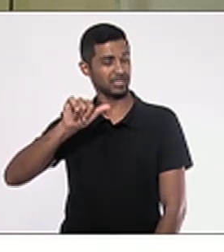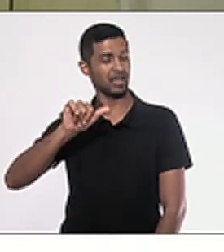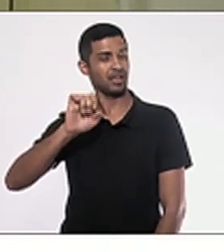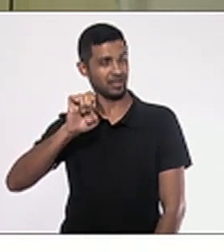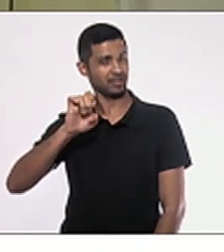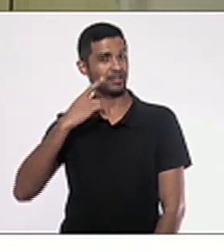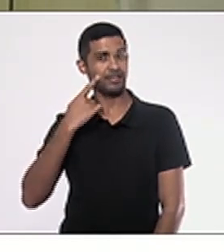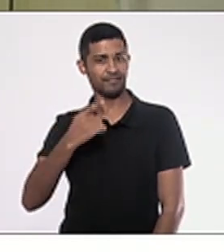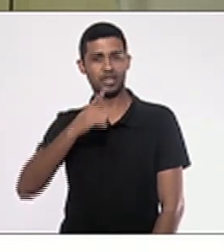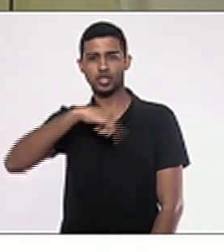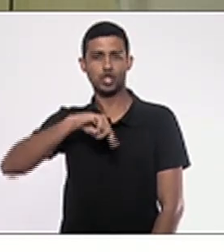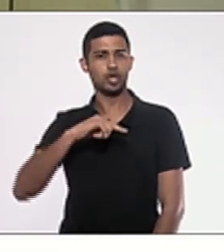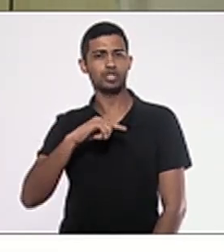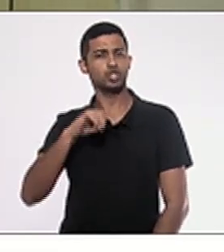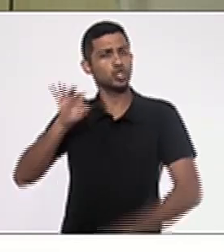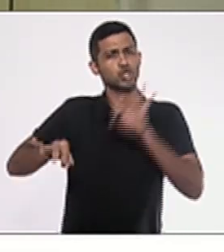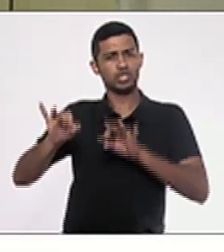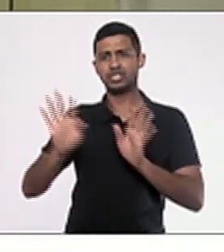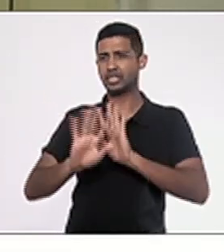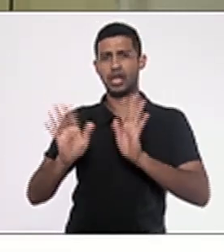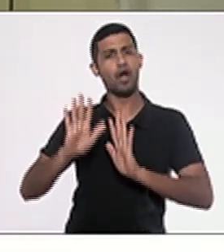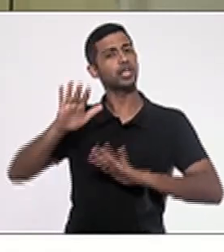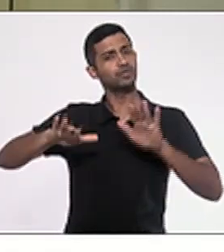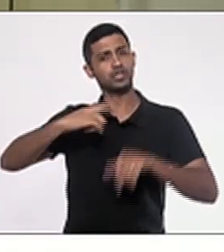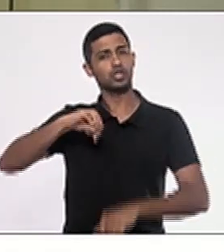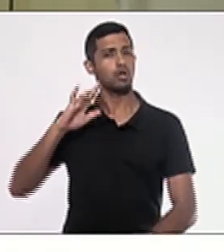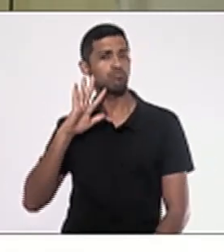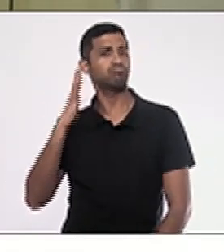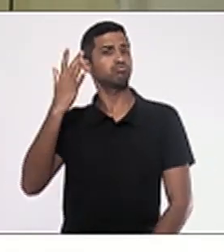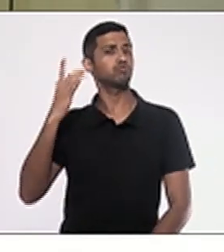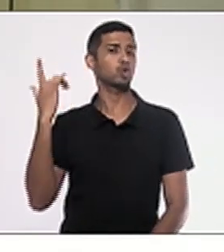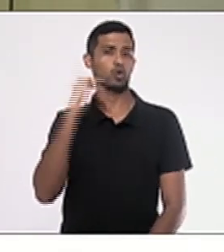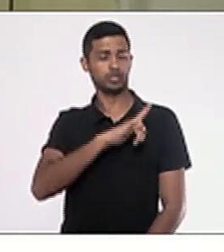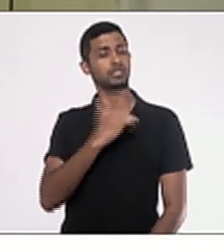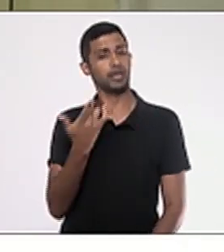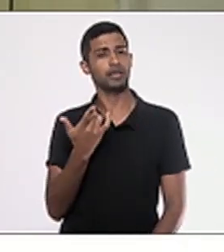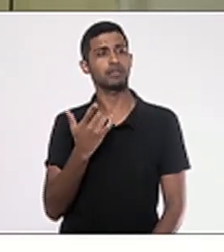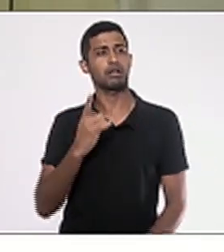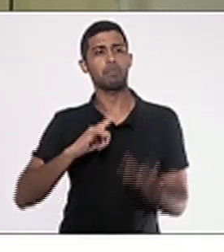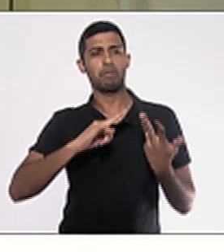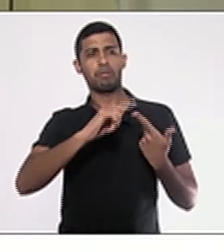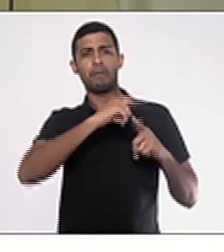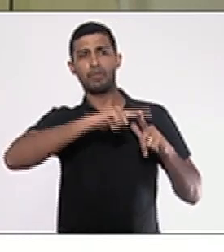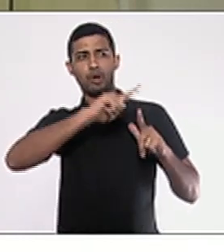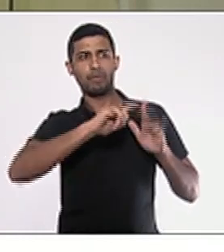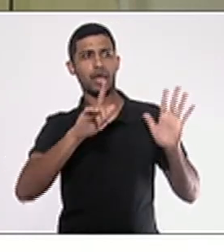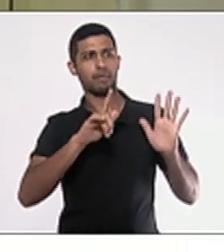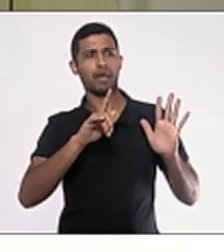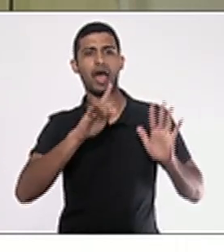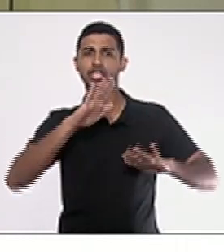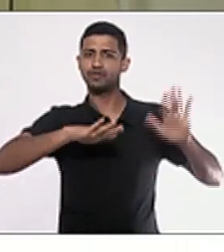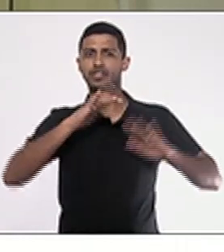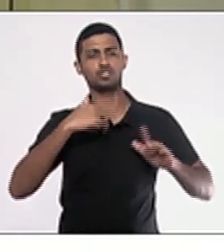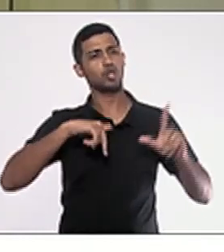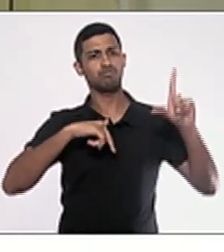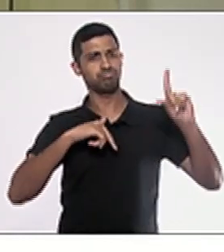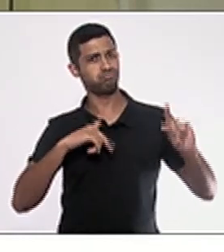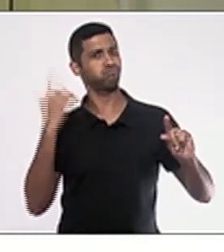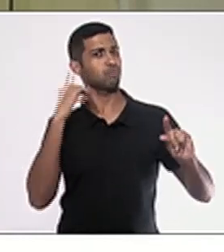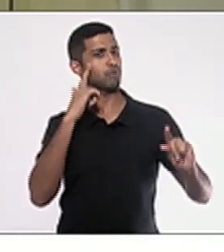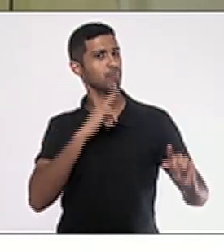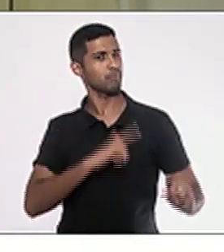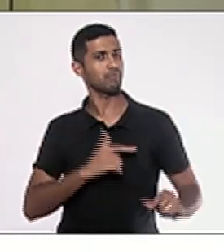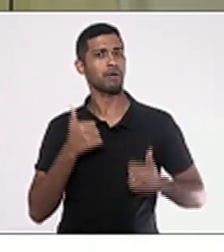acaba resolvendo. Em um ou outro caso, a gente consegue resolver esse tipo de demanda. Então, esse não é uma demanda que a gente tenha e que a gente